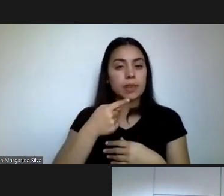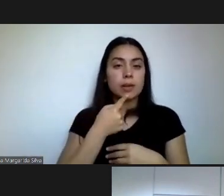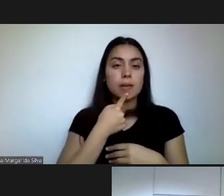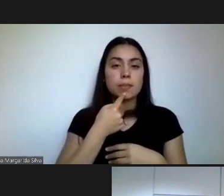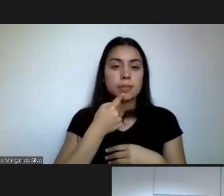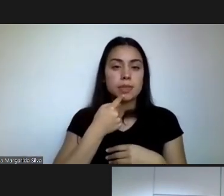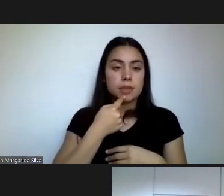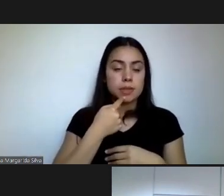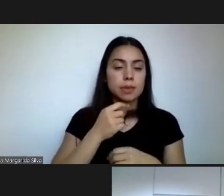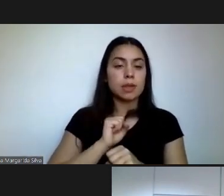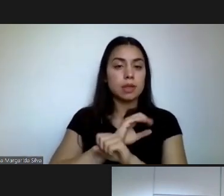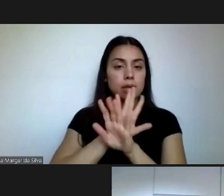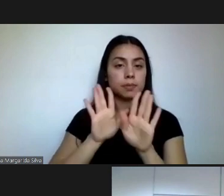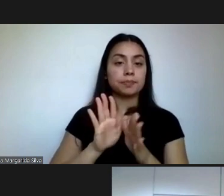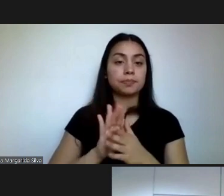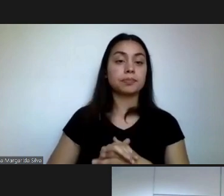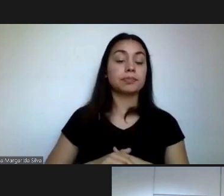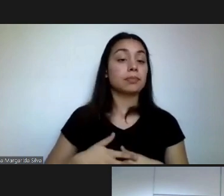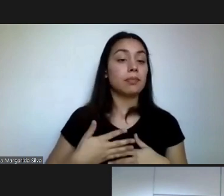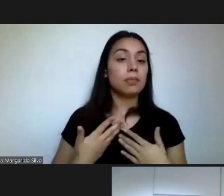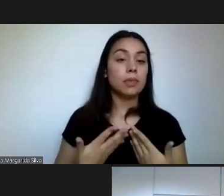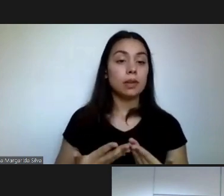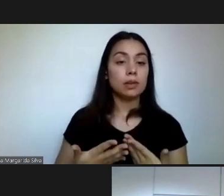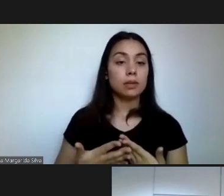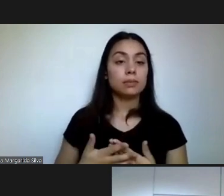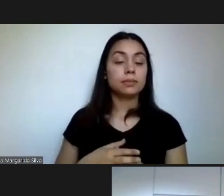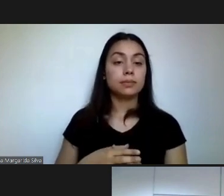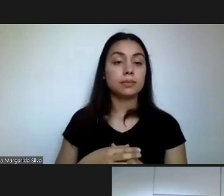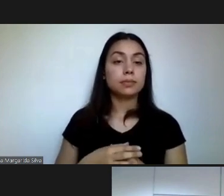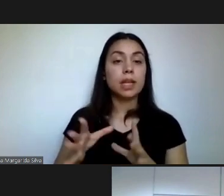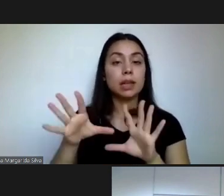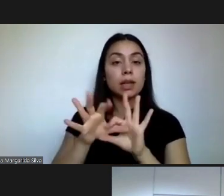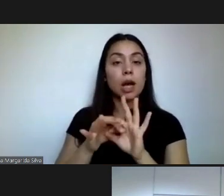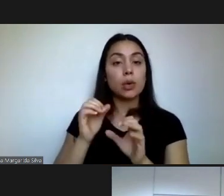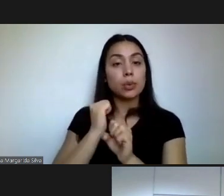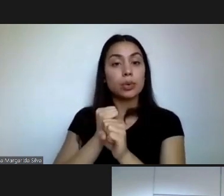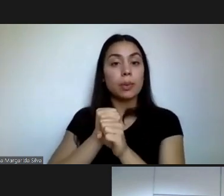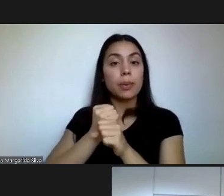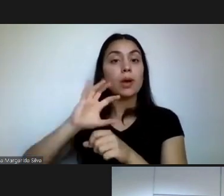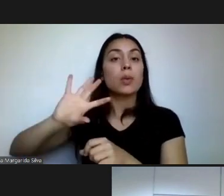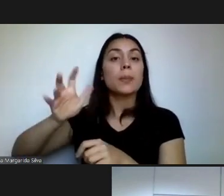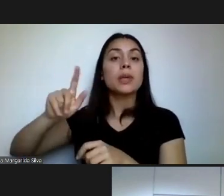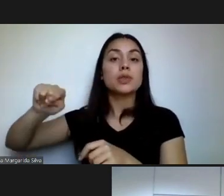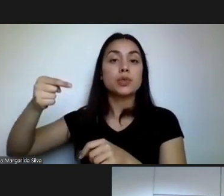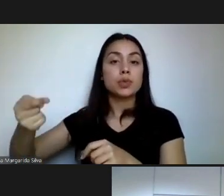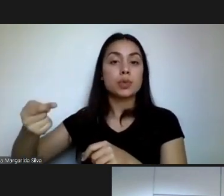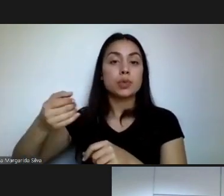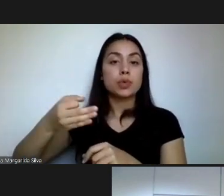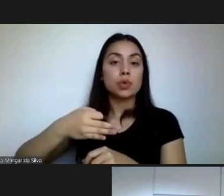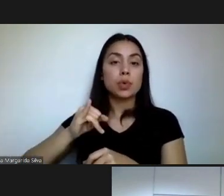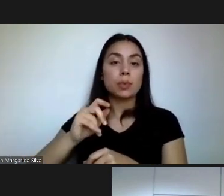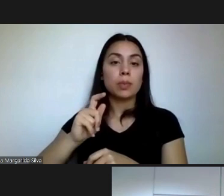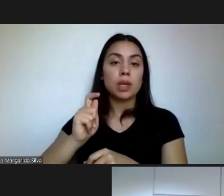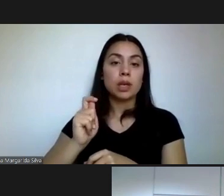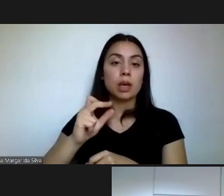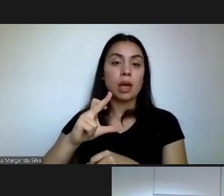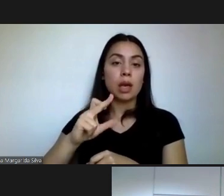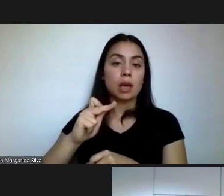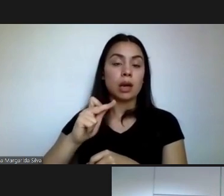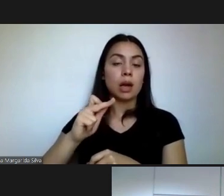para fora, não é? Em termos aqui do trabalho que temos com outros países, não é? De facto, o Peer Act,